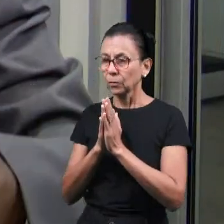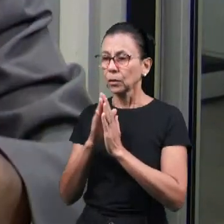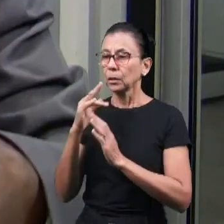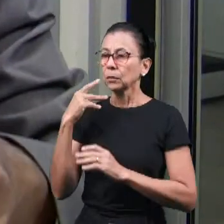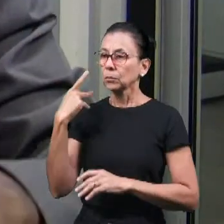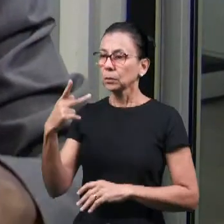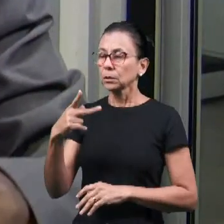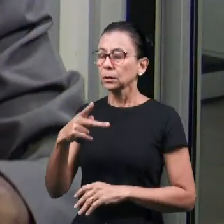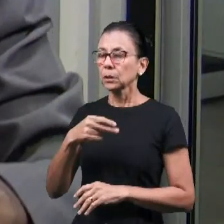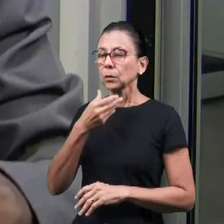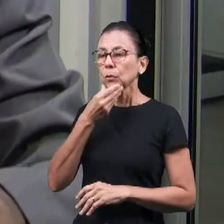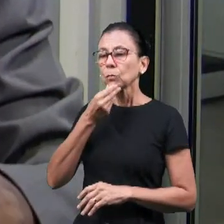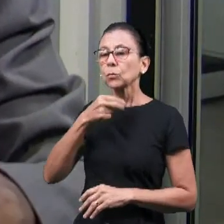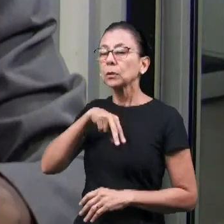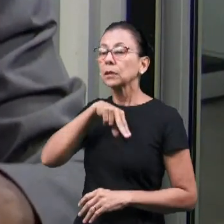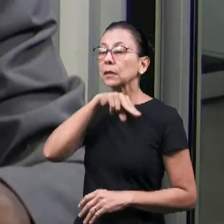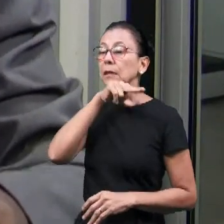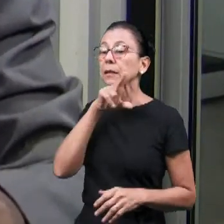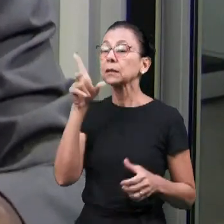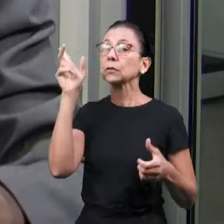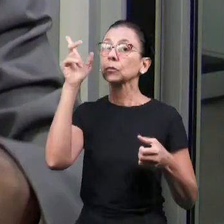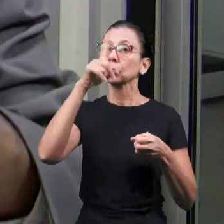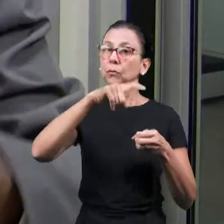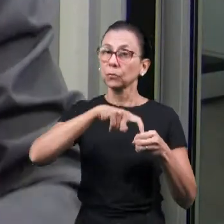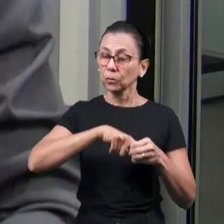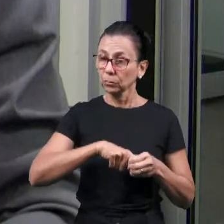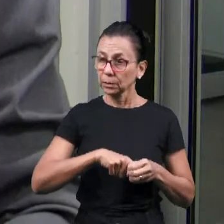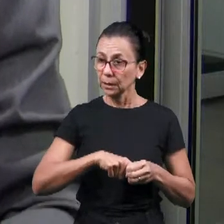senhora, o texto que eu abri aqui,